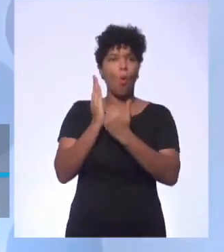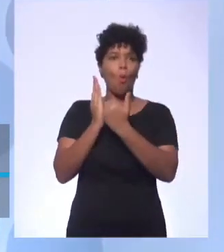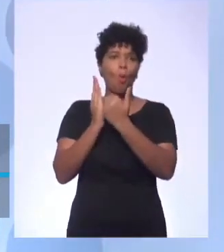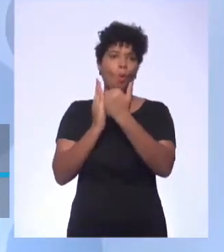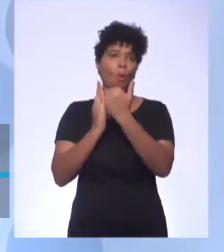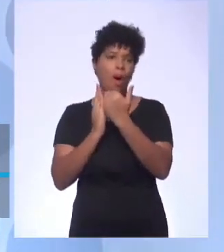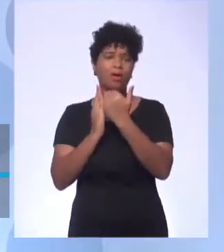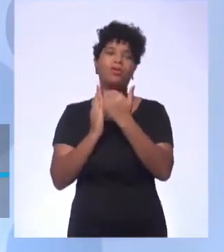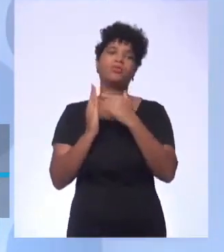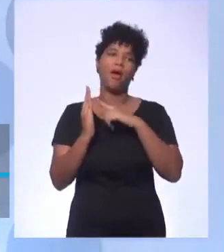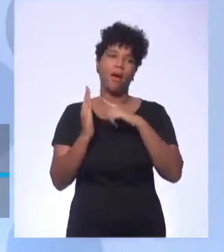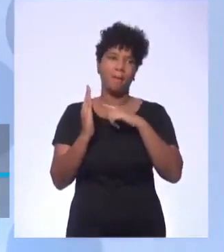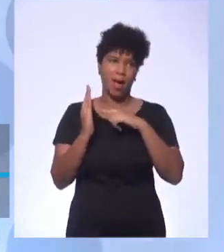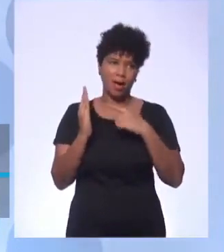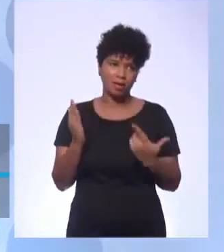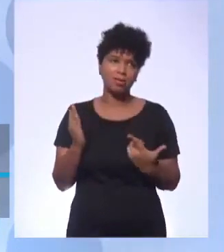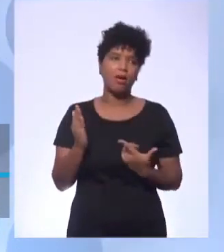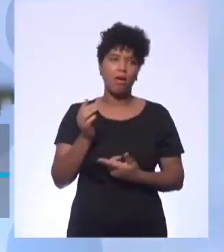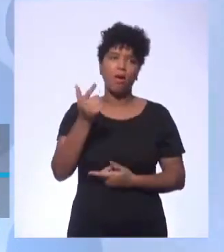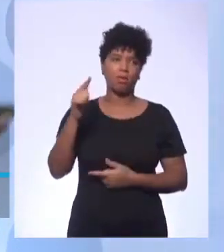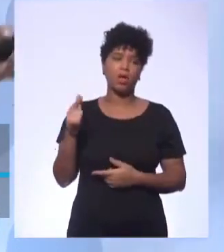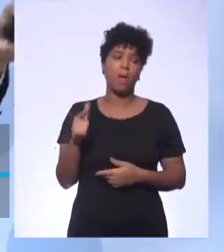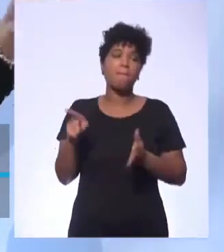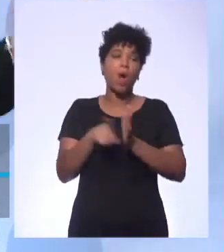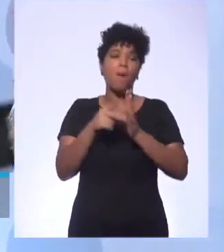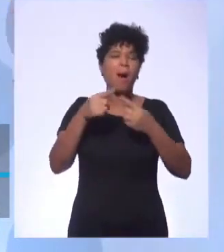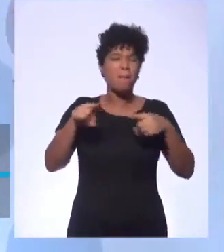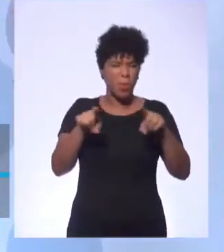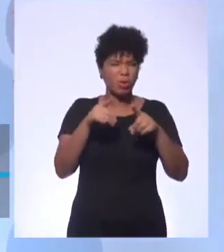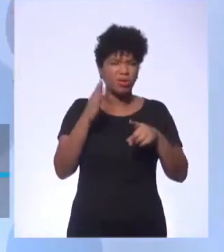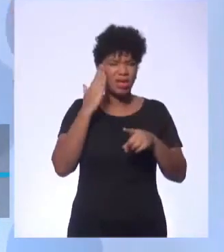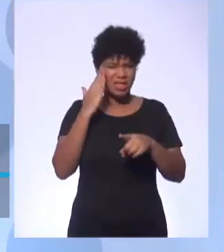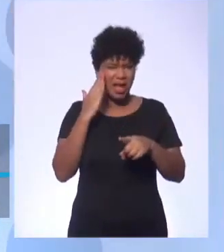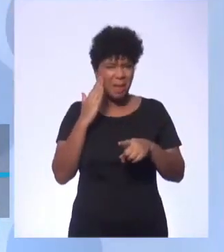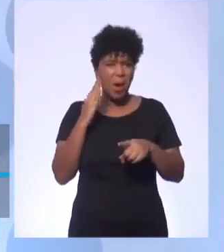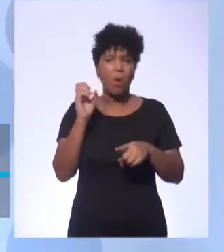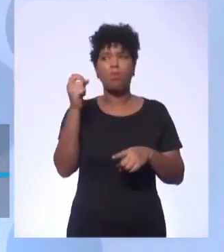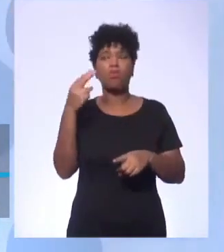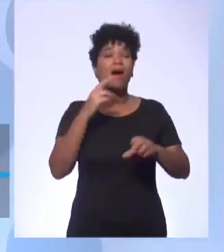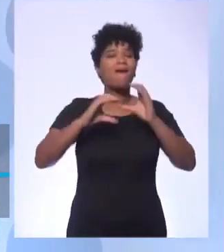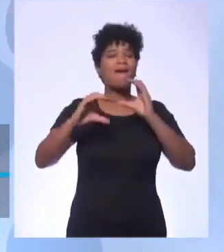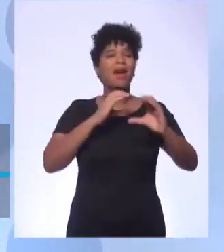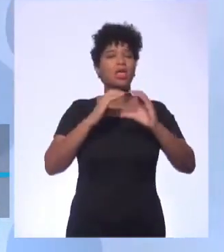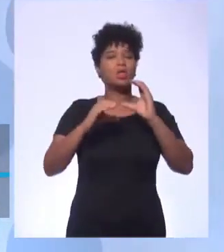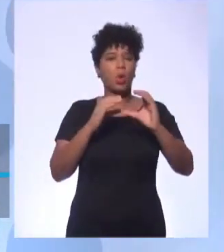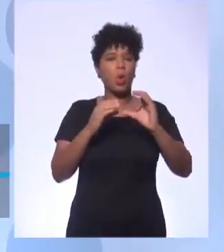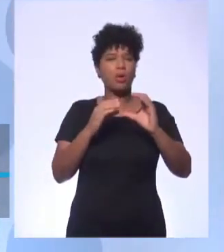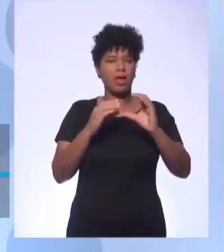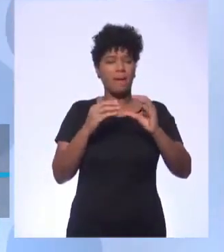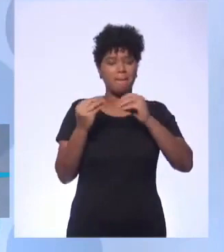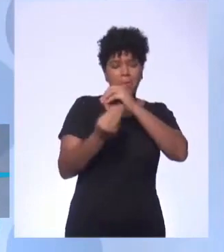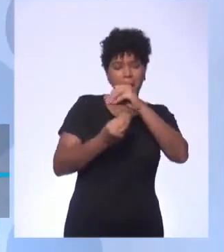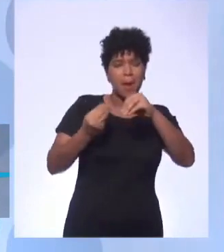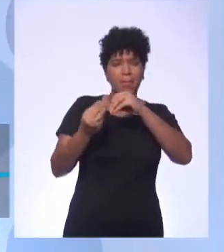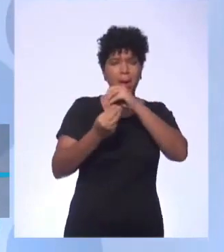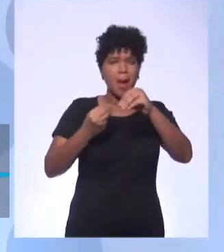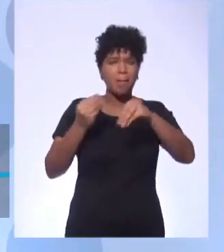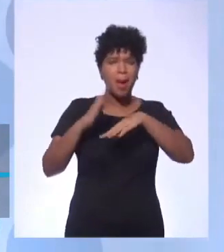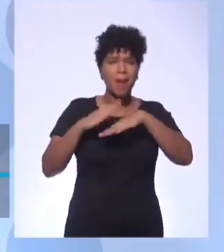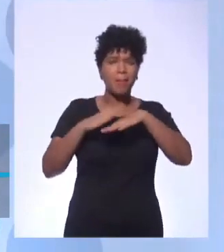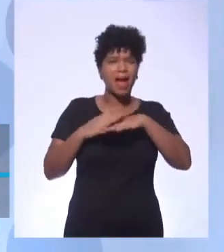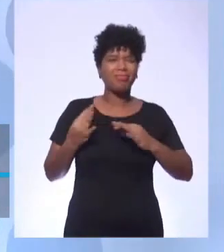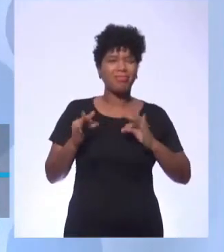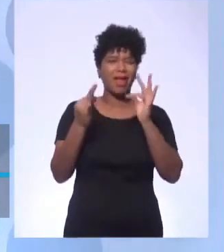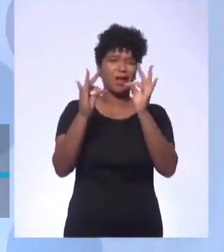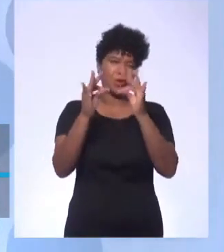produzidas, né, de maneira artificial em cima da voz ou em cima de um instrumental, né, ela vai evoluindo com o passar do tempo, né? Quem gostava muito